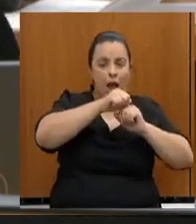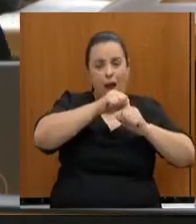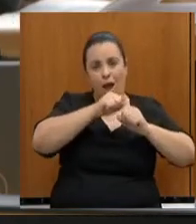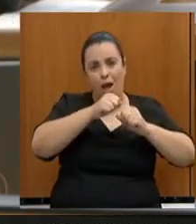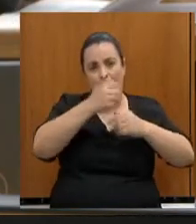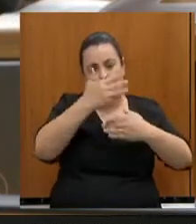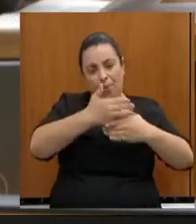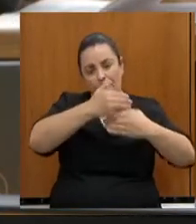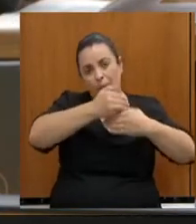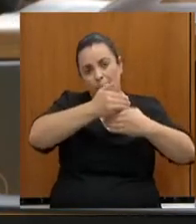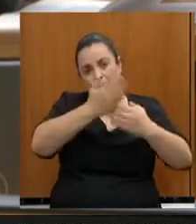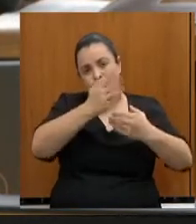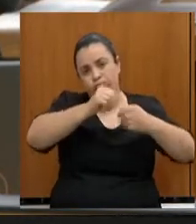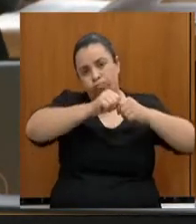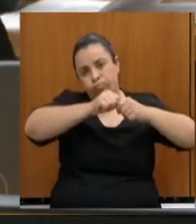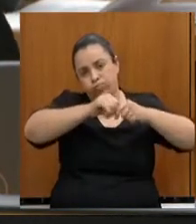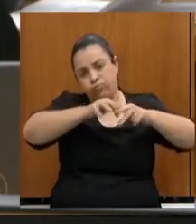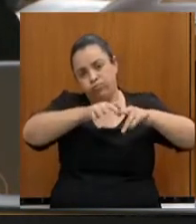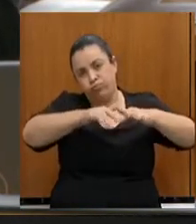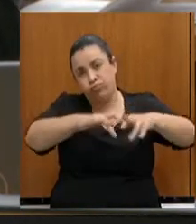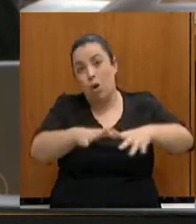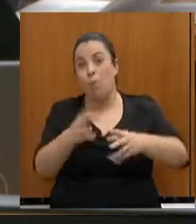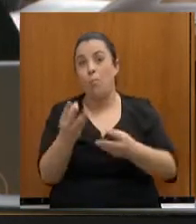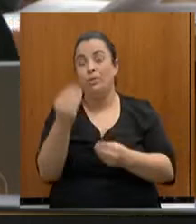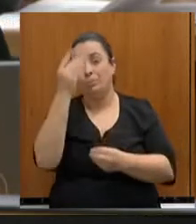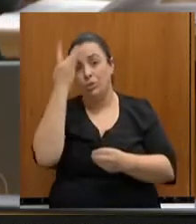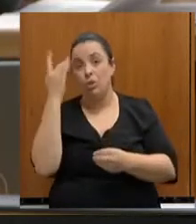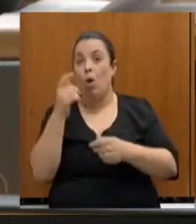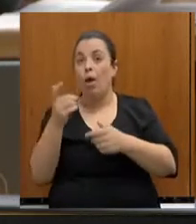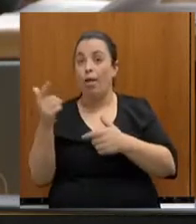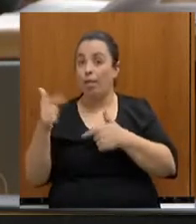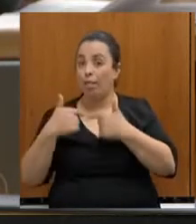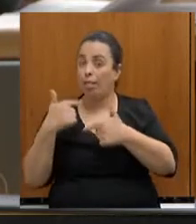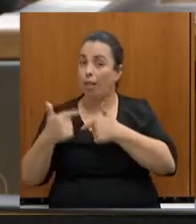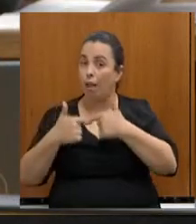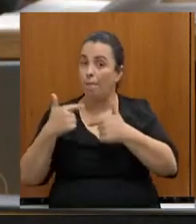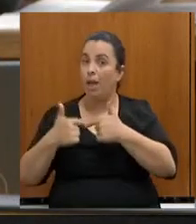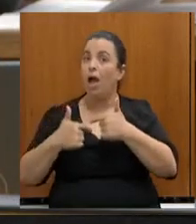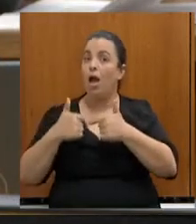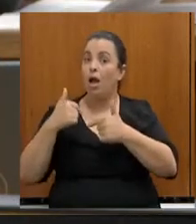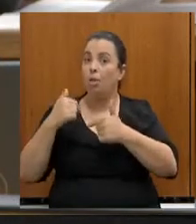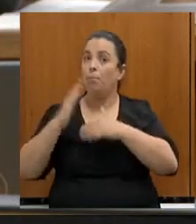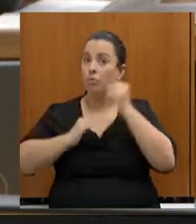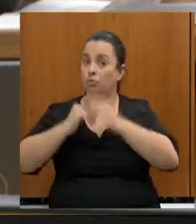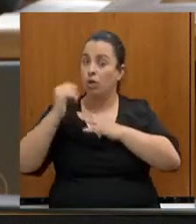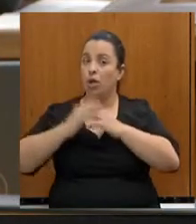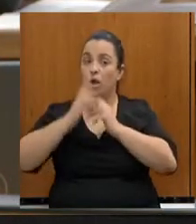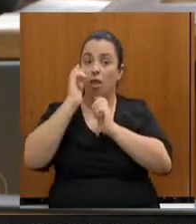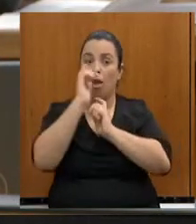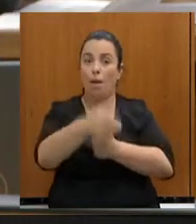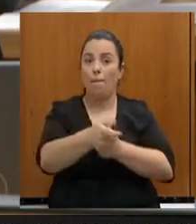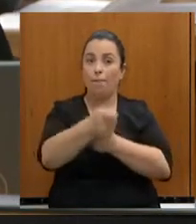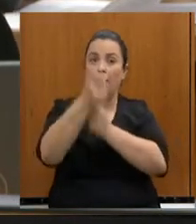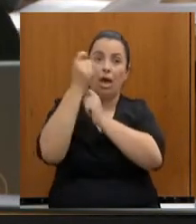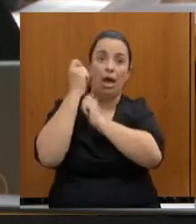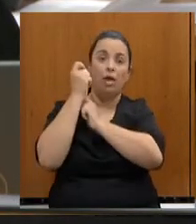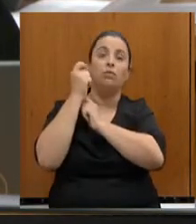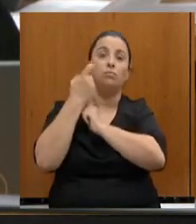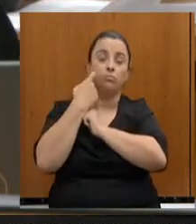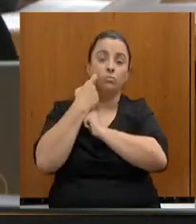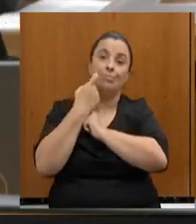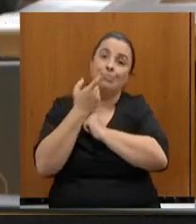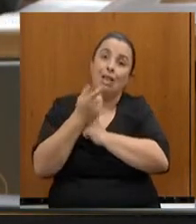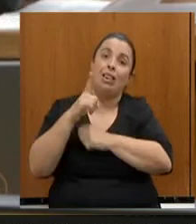vários pescadores da sua actividade profissional tão diversas ações estão previstas para a